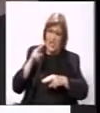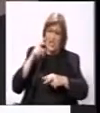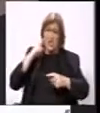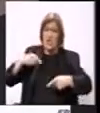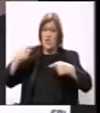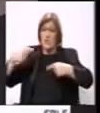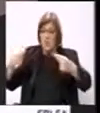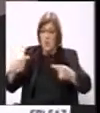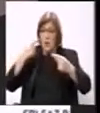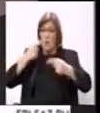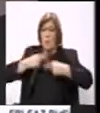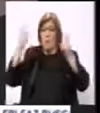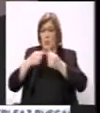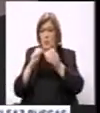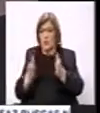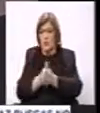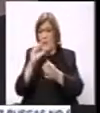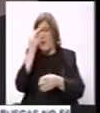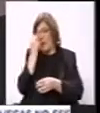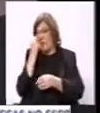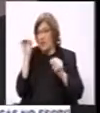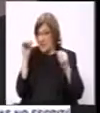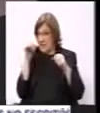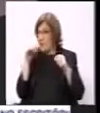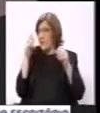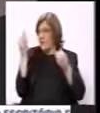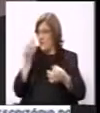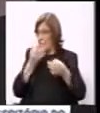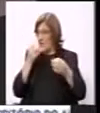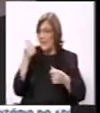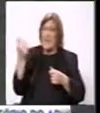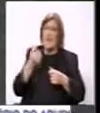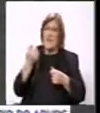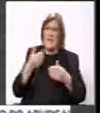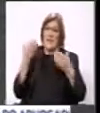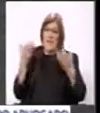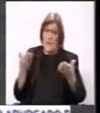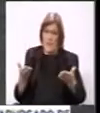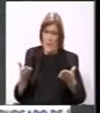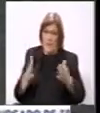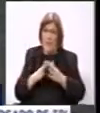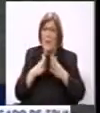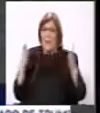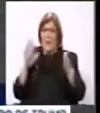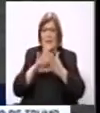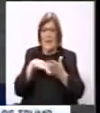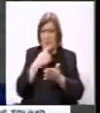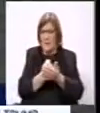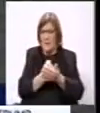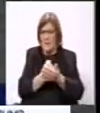desde o público em geral a em guimarães 7 a rodada desta quinta edição é mas é obrigado de sempre